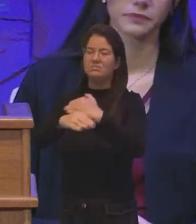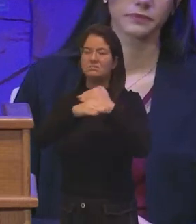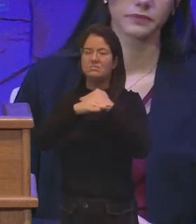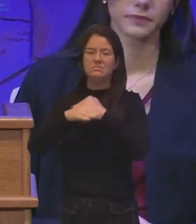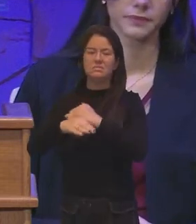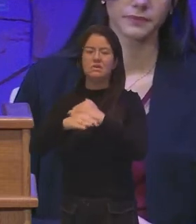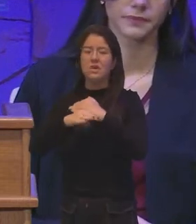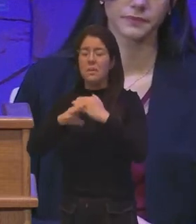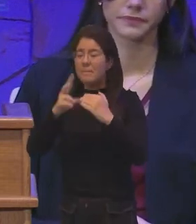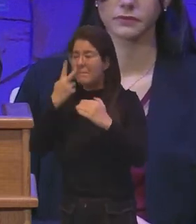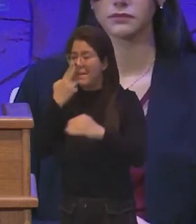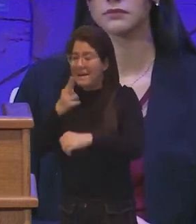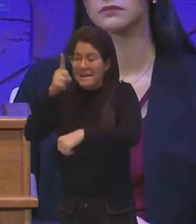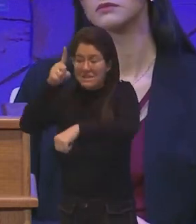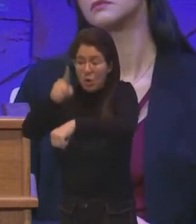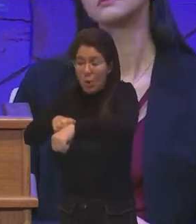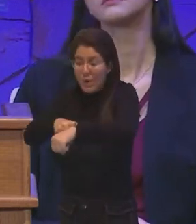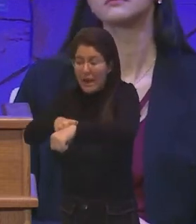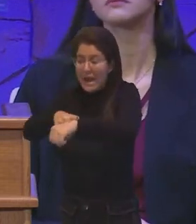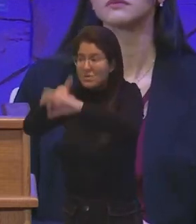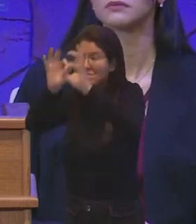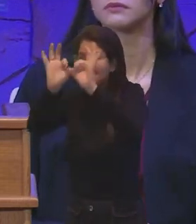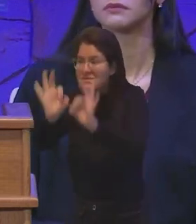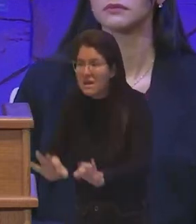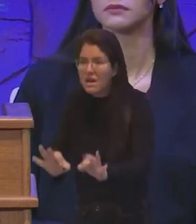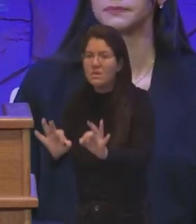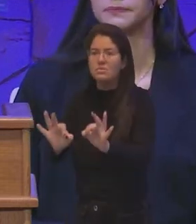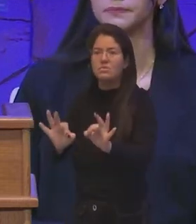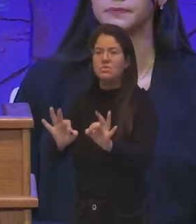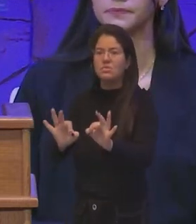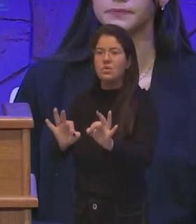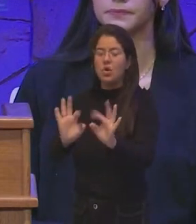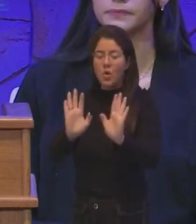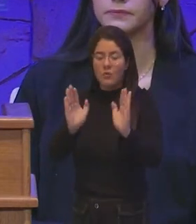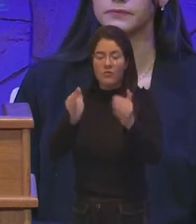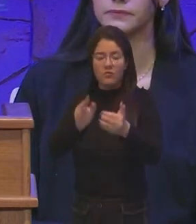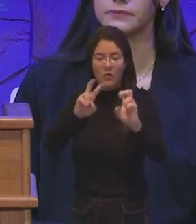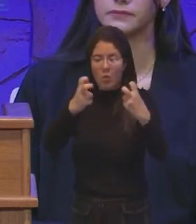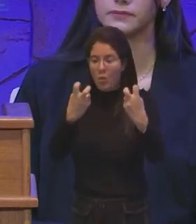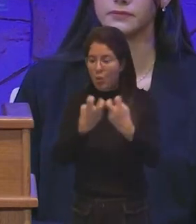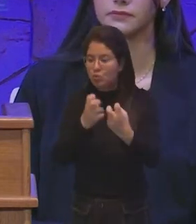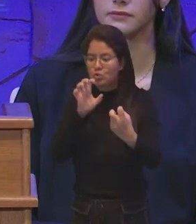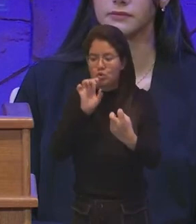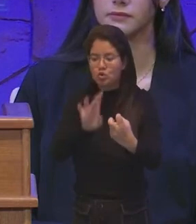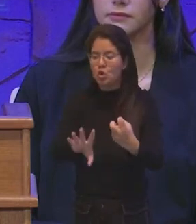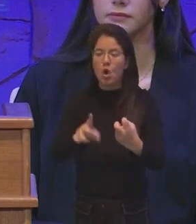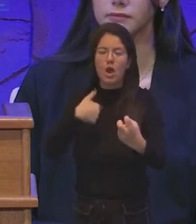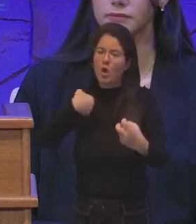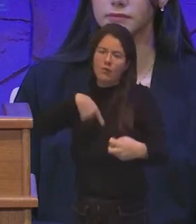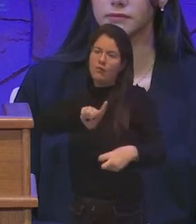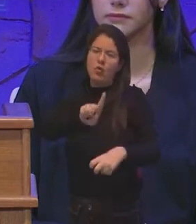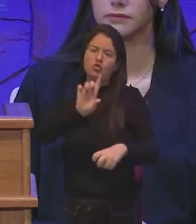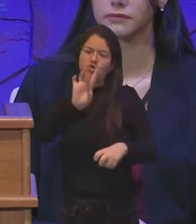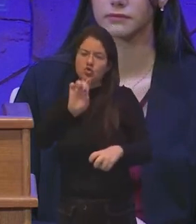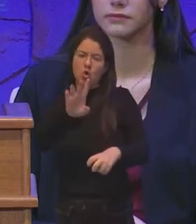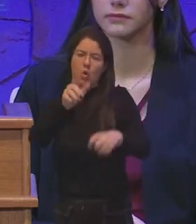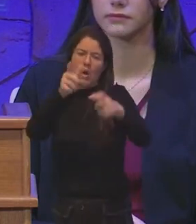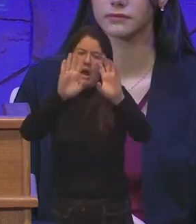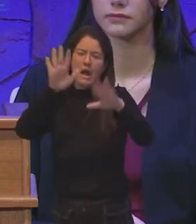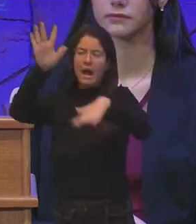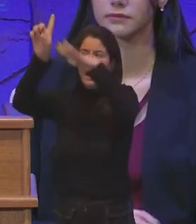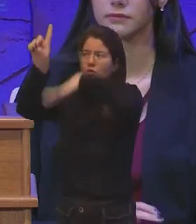de horários específicos para o culto, para a adoração.